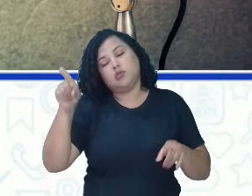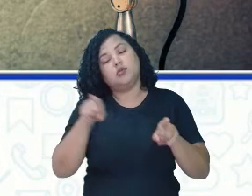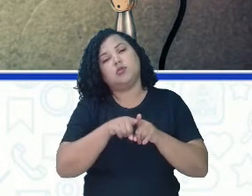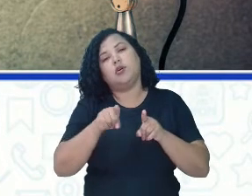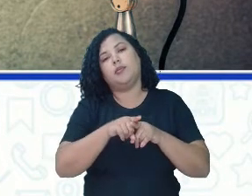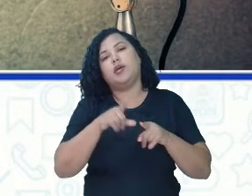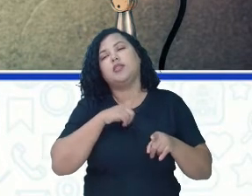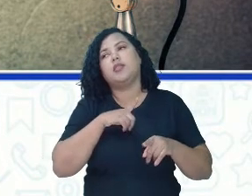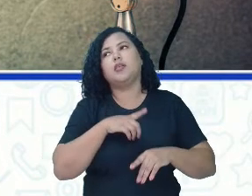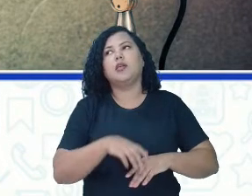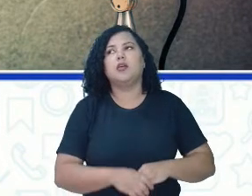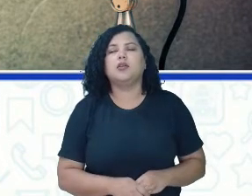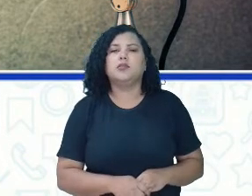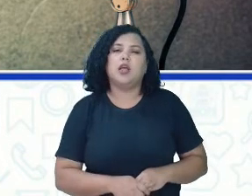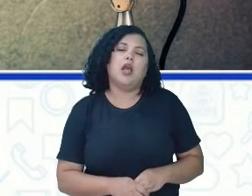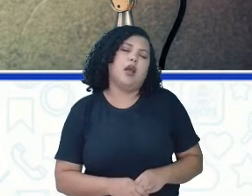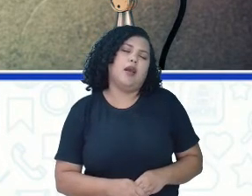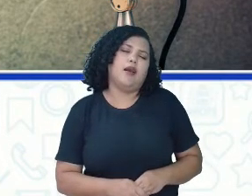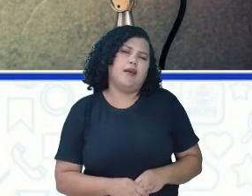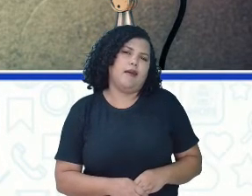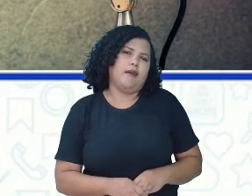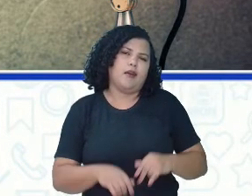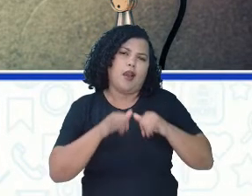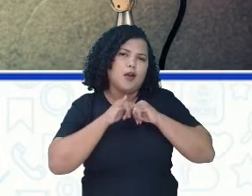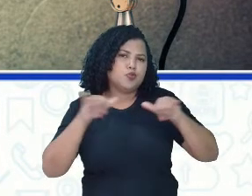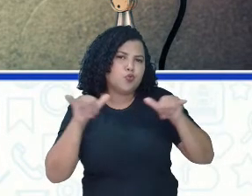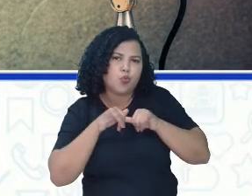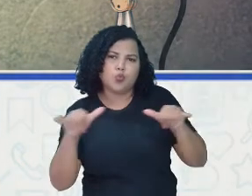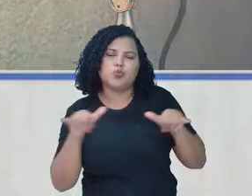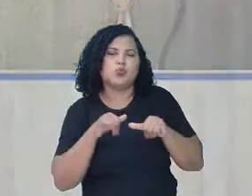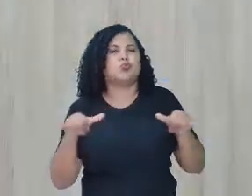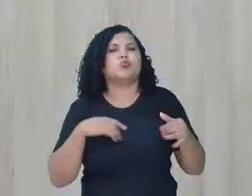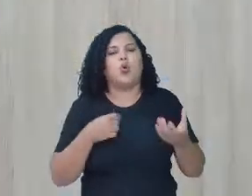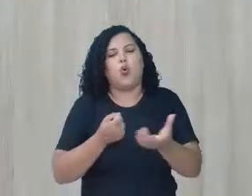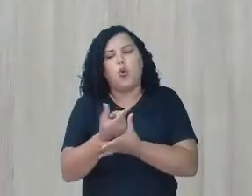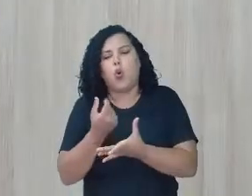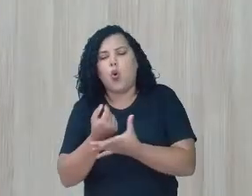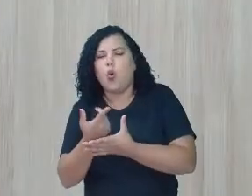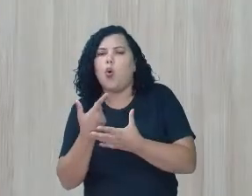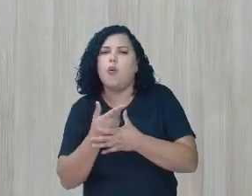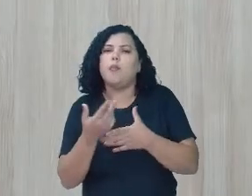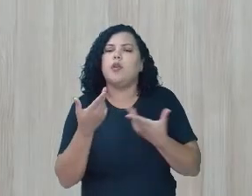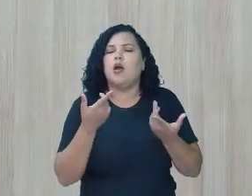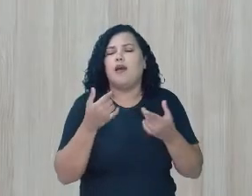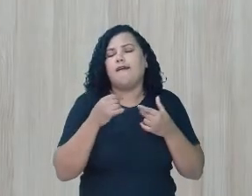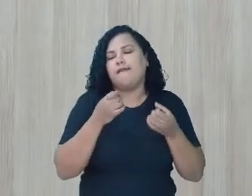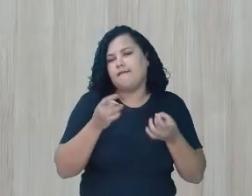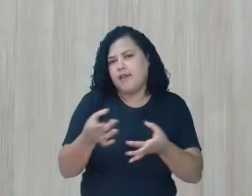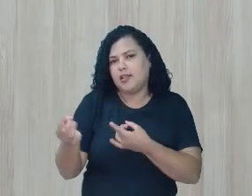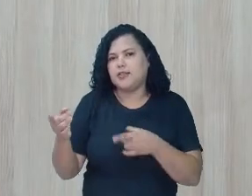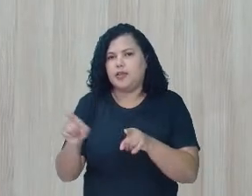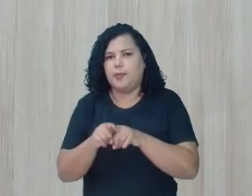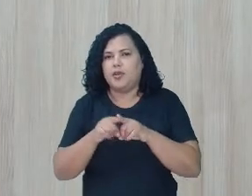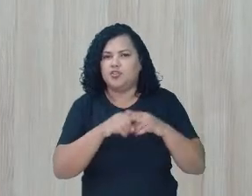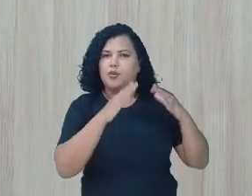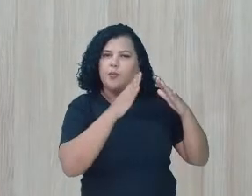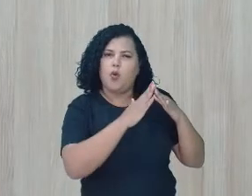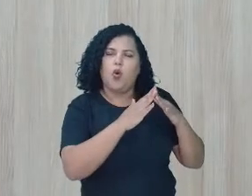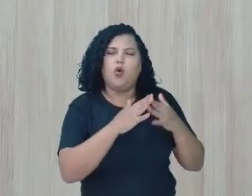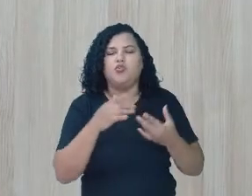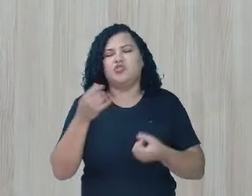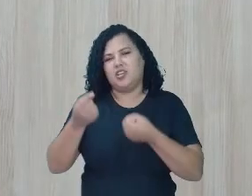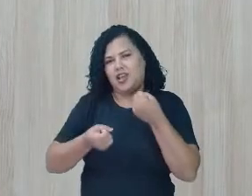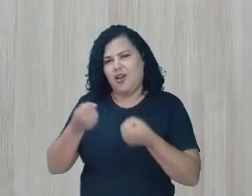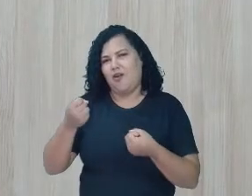gente tem anúncios, a gente tem compra e venda de imóveis e carros. Eu sei que vocês não pegaram essa